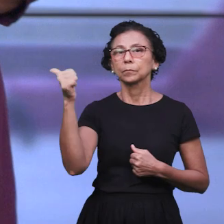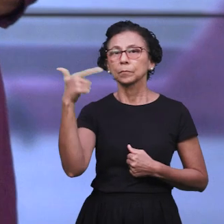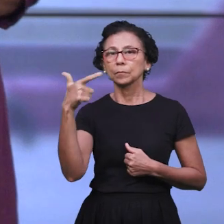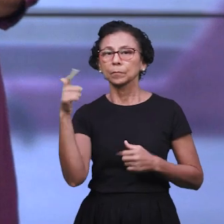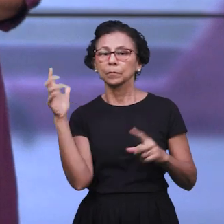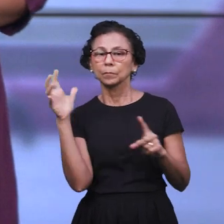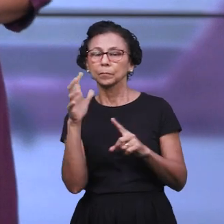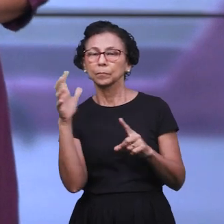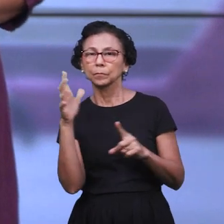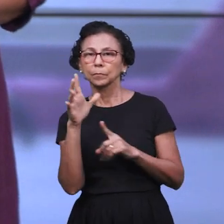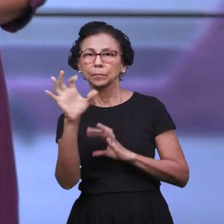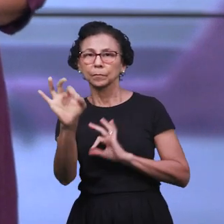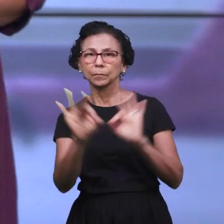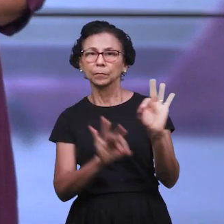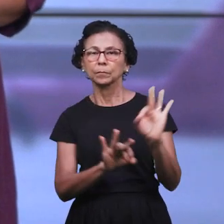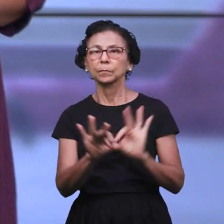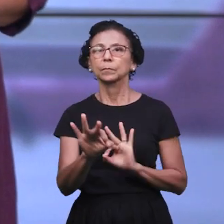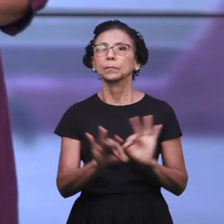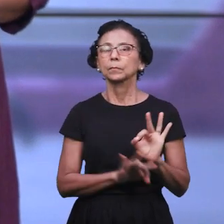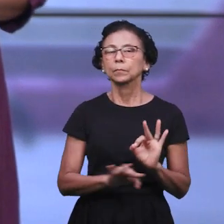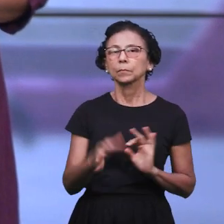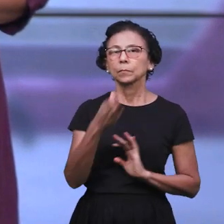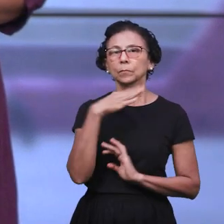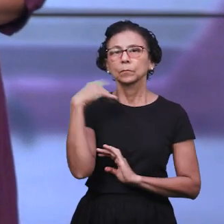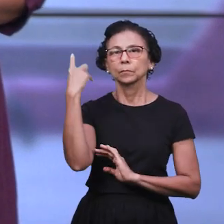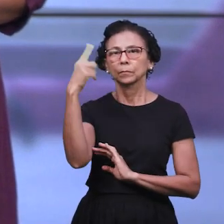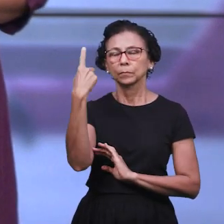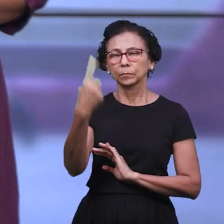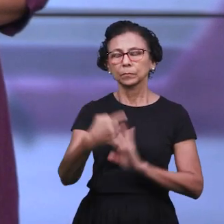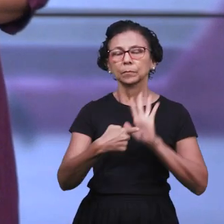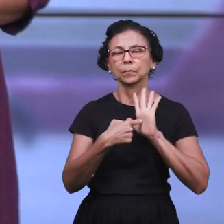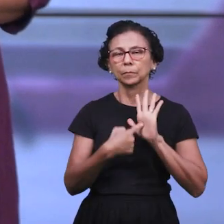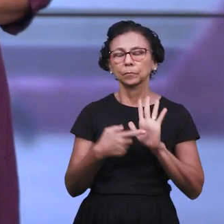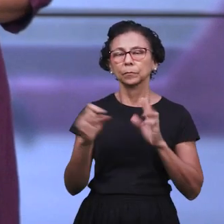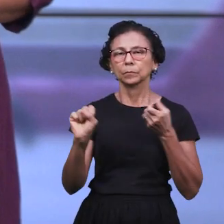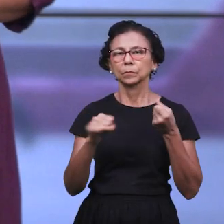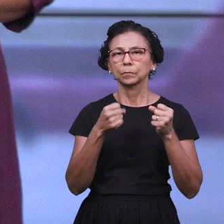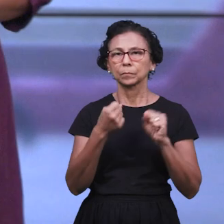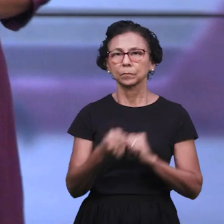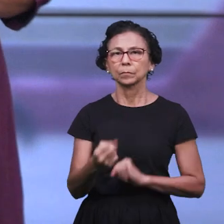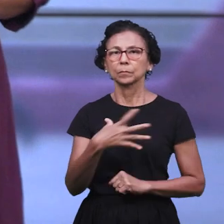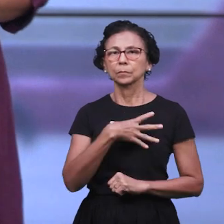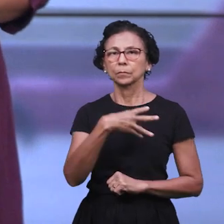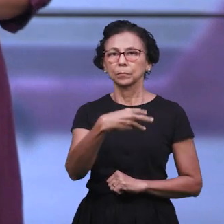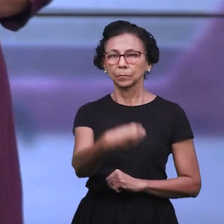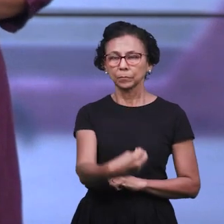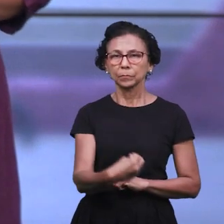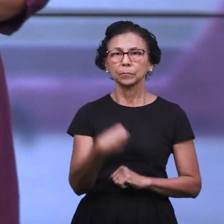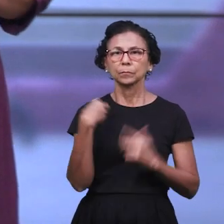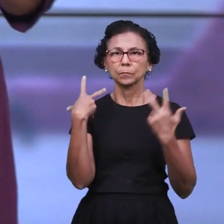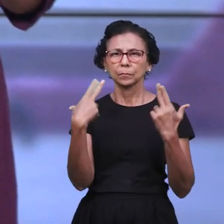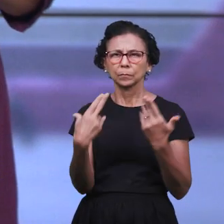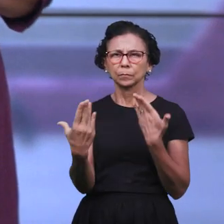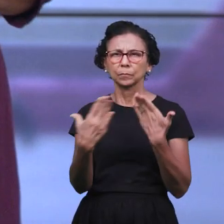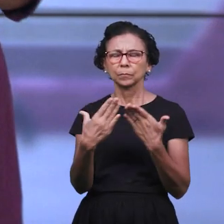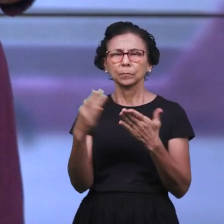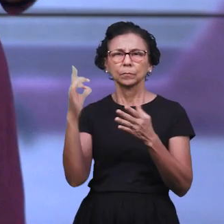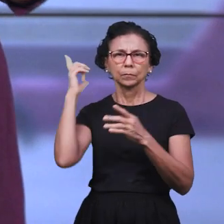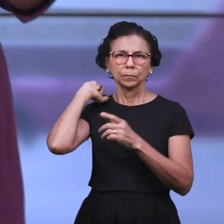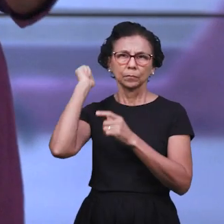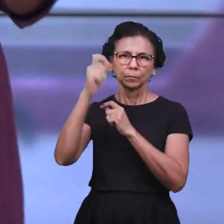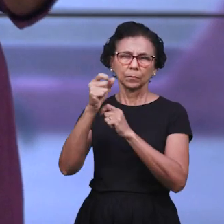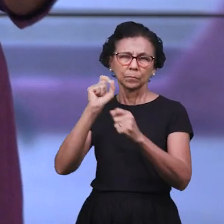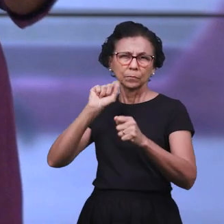mais do que influenciar, é projetar. Davi, em Salmo 127, registra que os filhos são